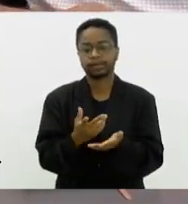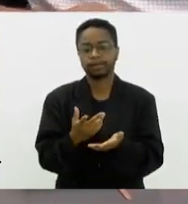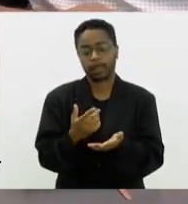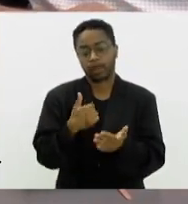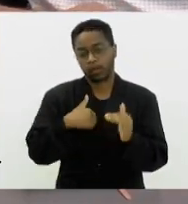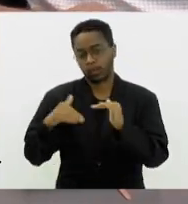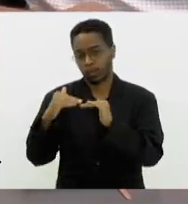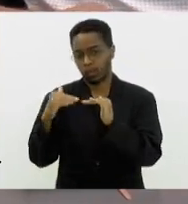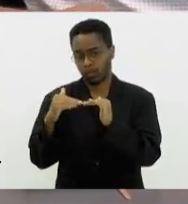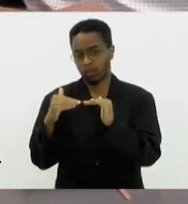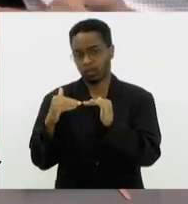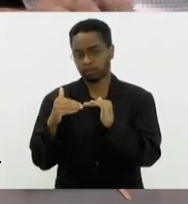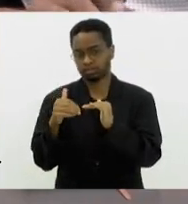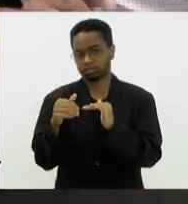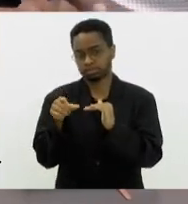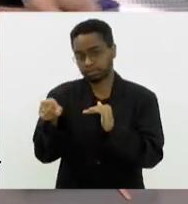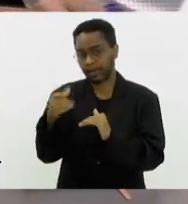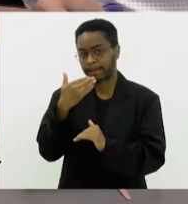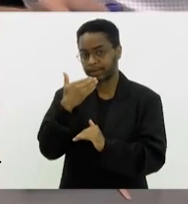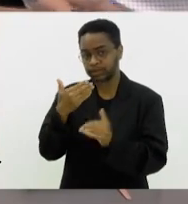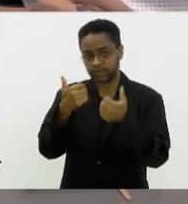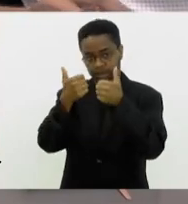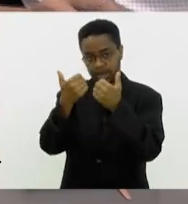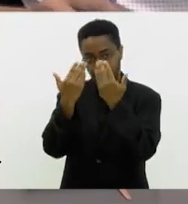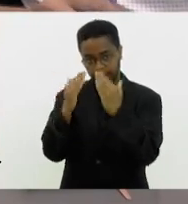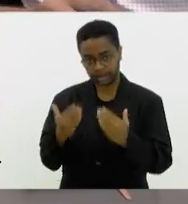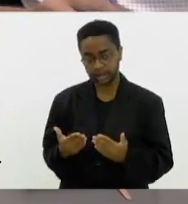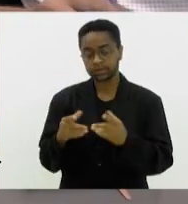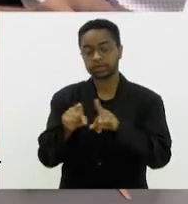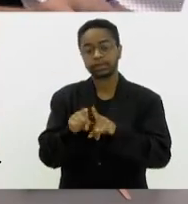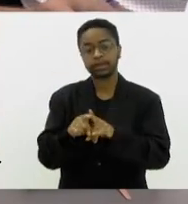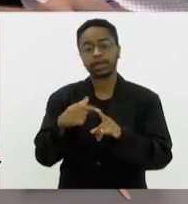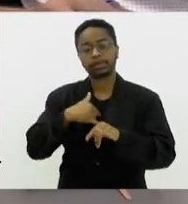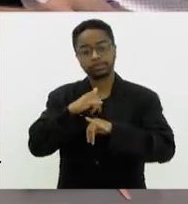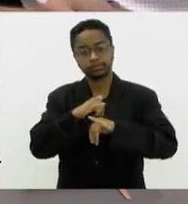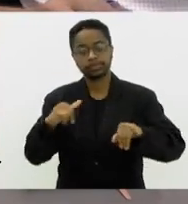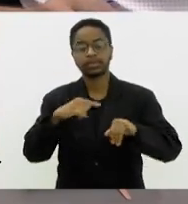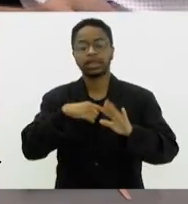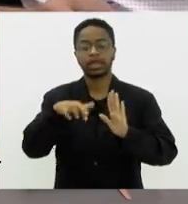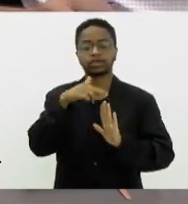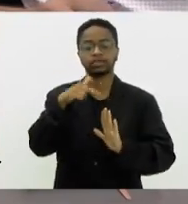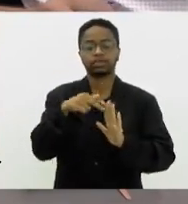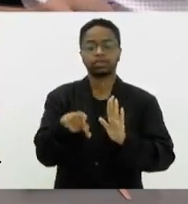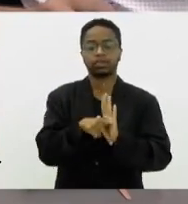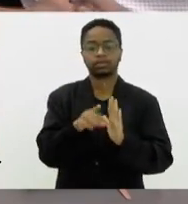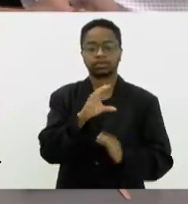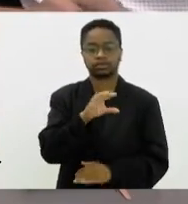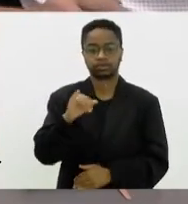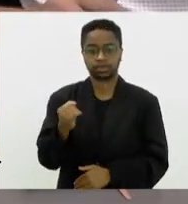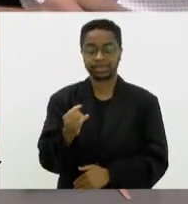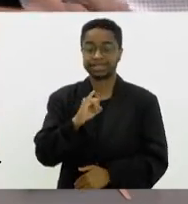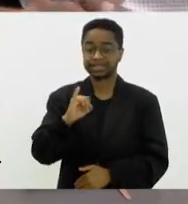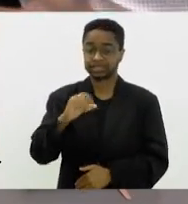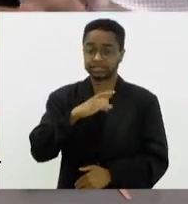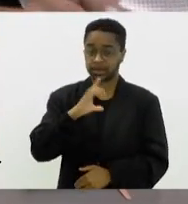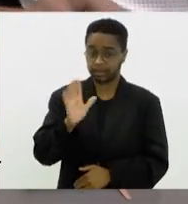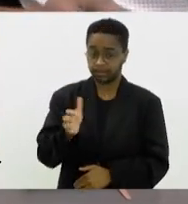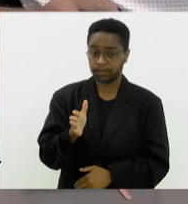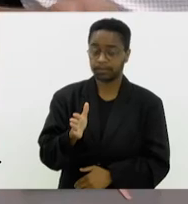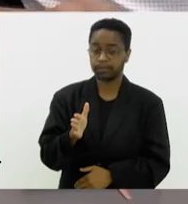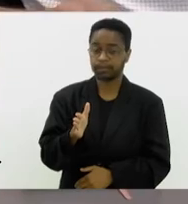Eu concordo, presidente Amorim, pedir vista, e digo que também é uma resolução da CCJ, quando tem uma lei muito mais